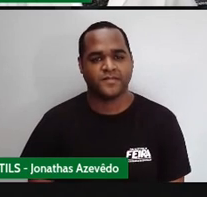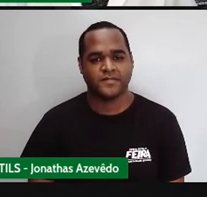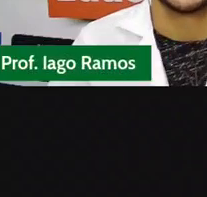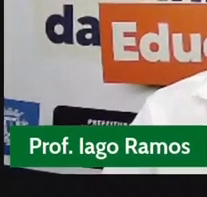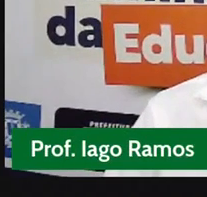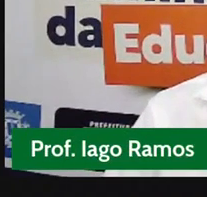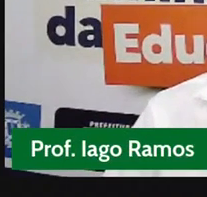Tchau. Tchau.